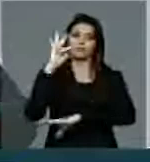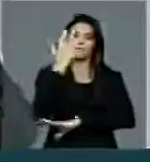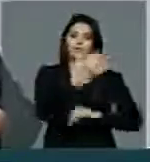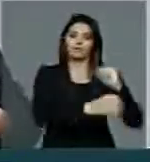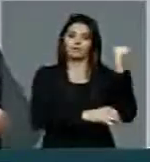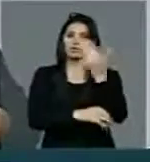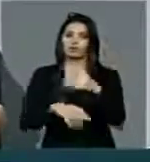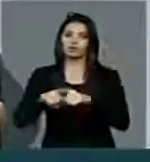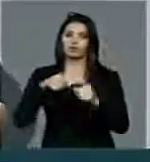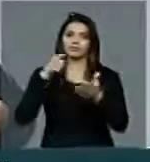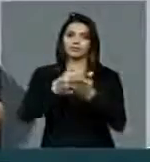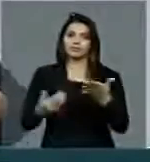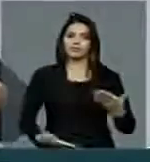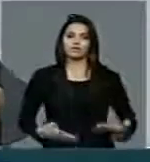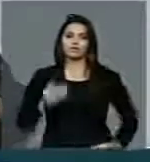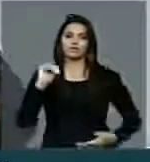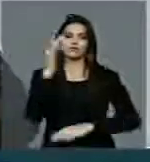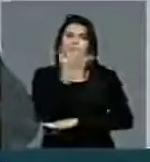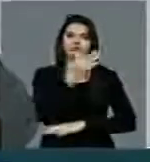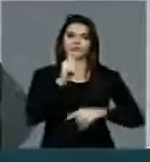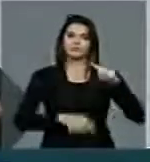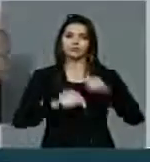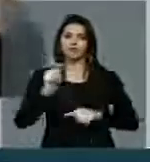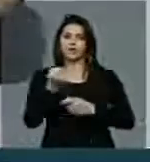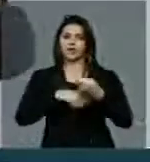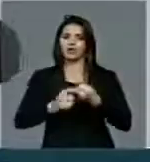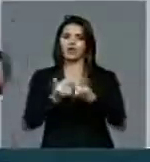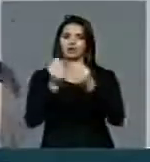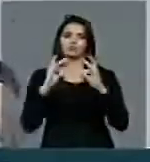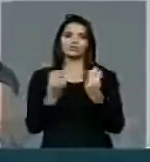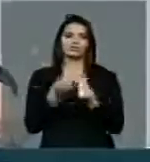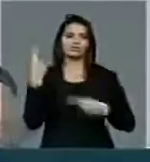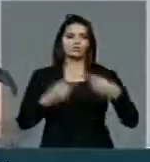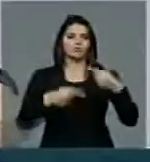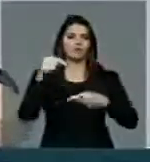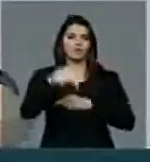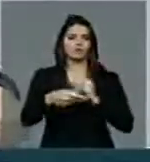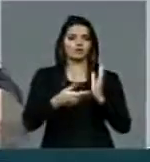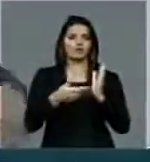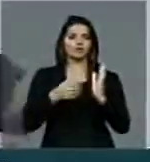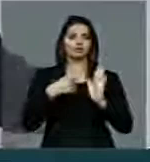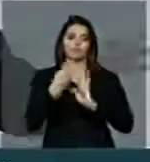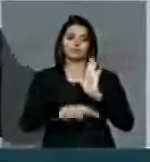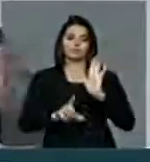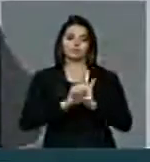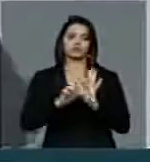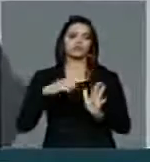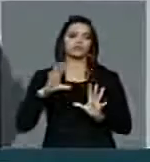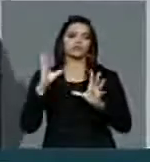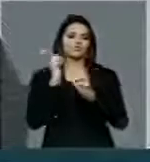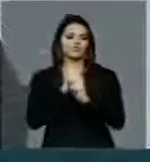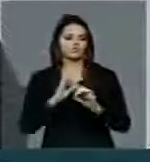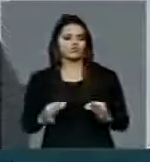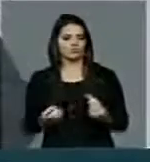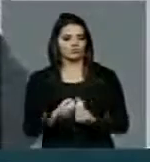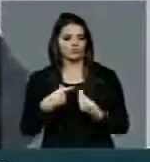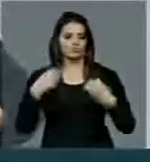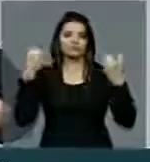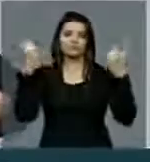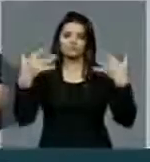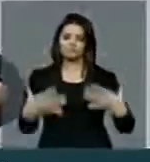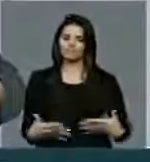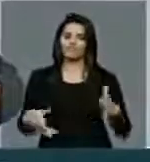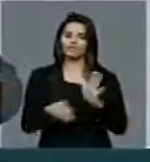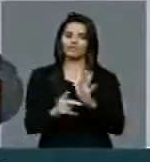serviços ambientais, instrumentos econômicos. Isso também está sendo discutido. Aliás, está uma discussão nesta casa sobre um projeto de lei que se juntou tudo sobre pagamento de serviços